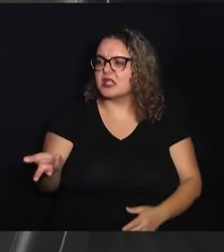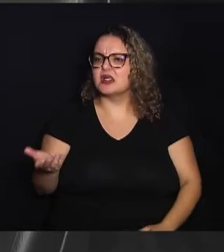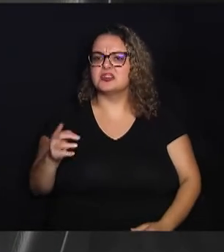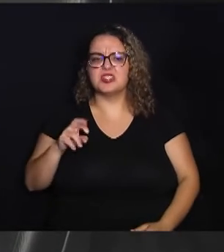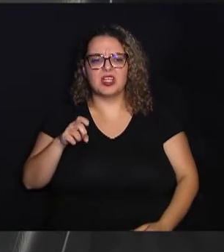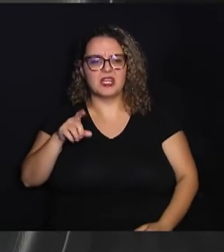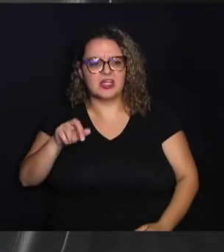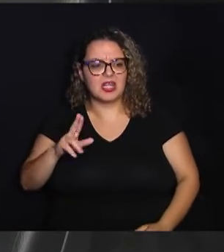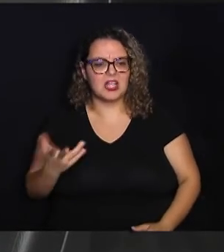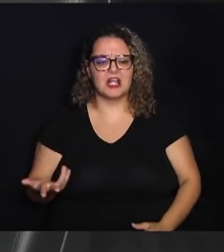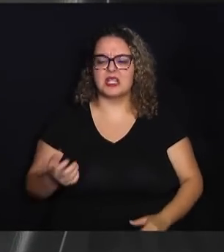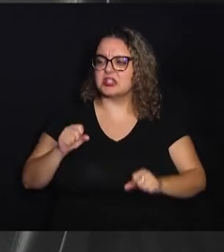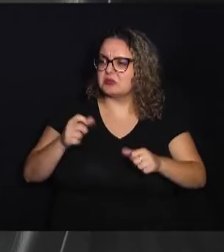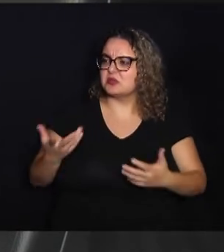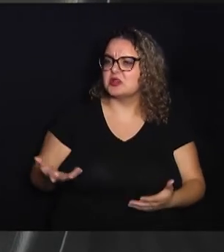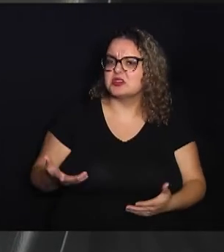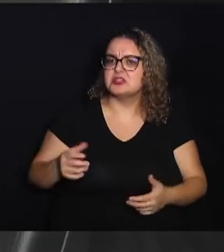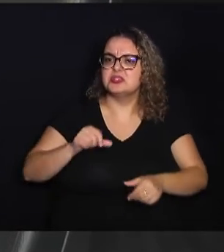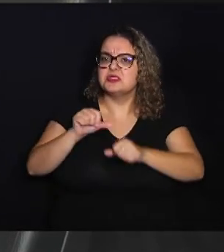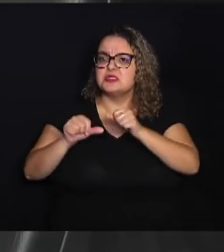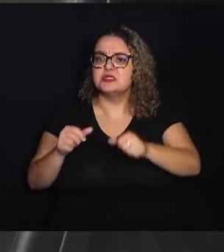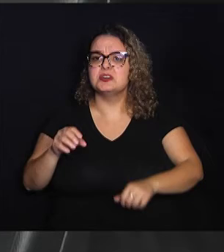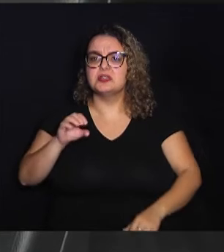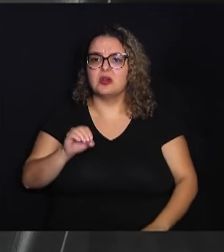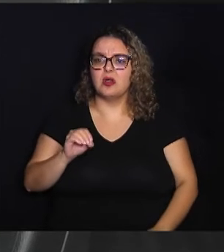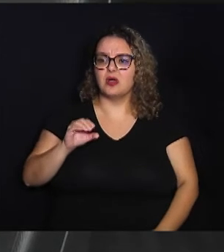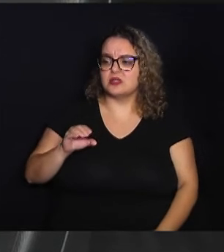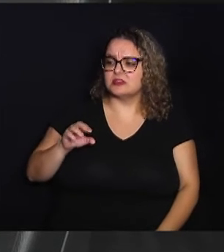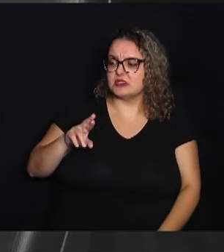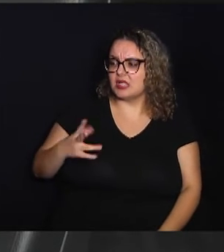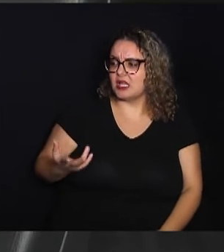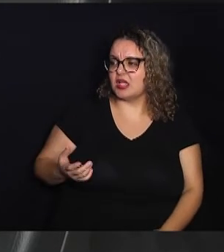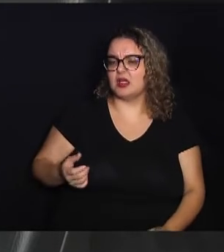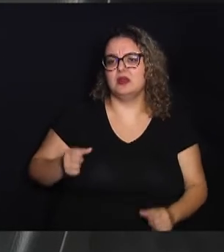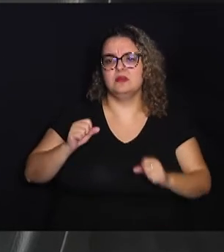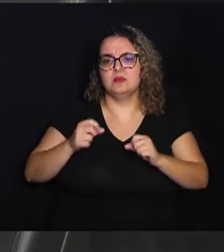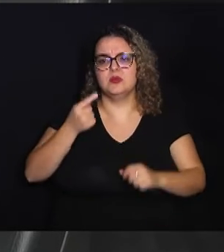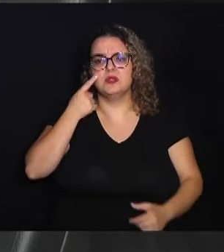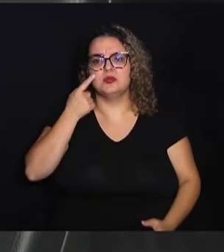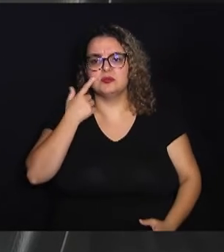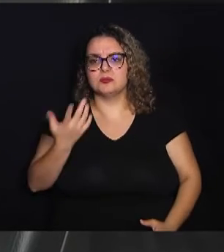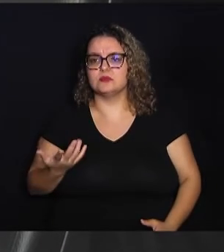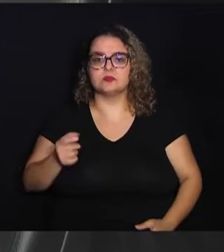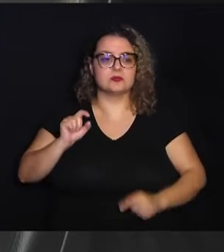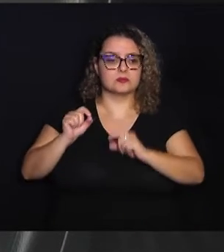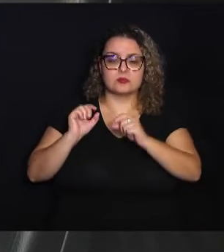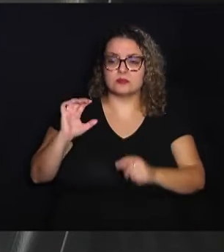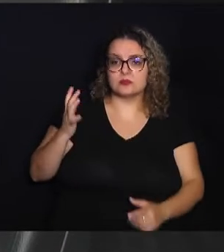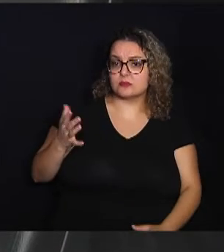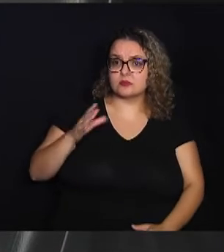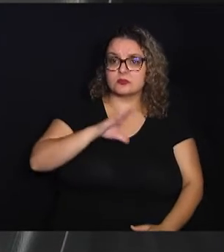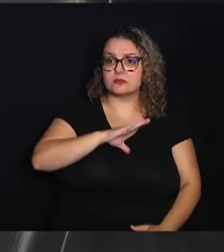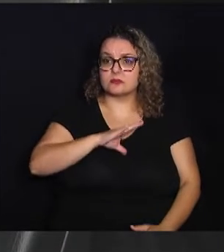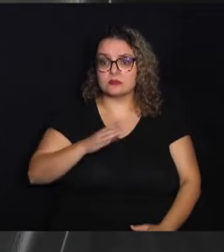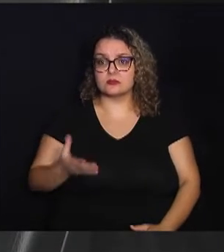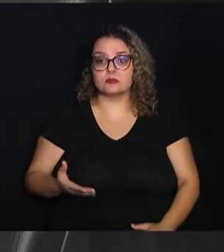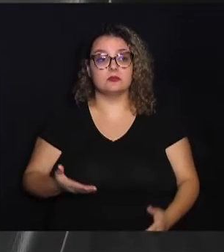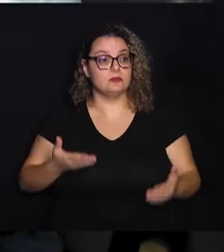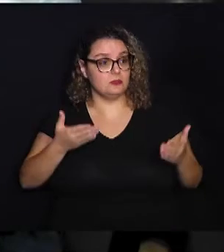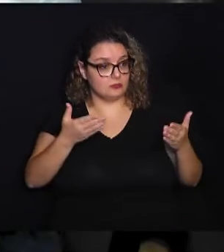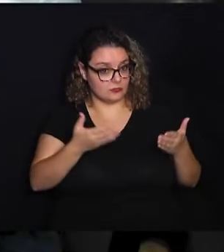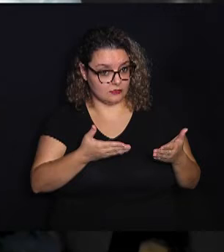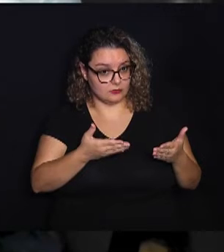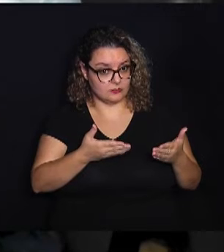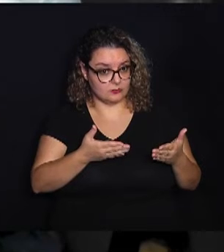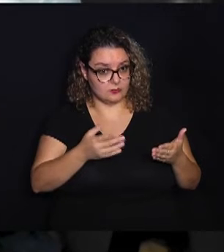pode também pegar e transformar em OCR, a gente pode ver o que está acontecendo na cidade. Que hoje